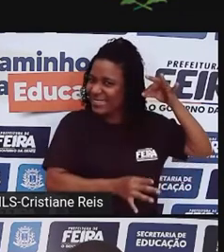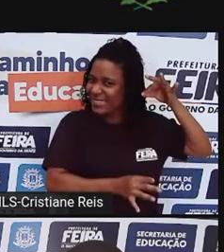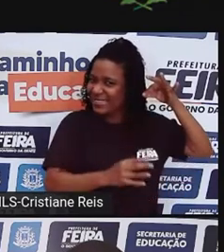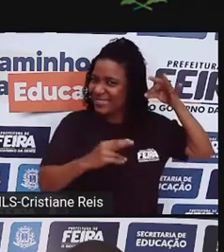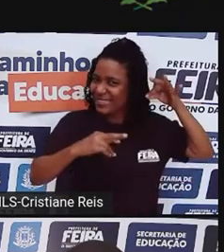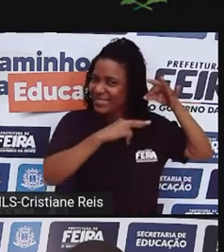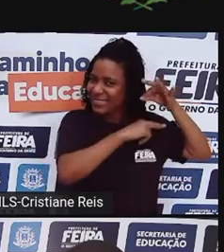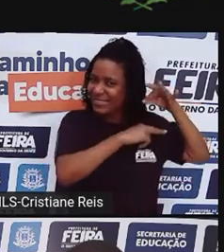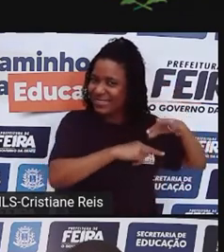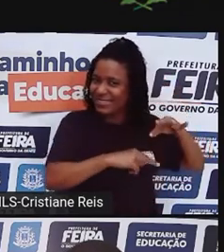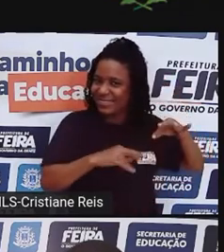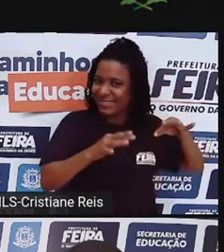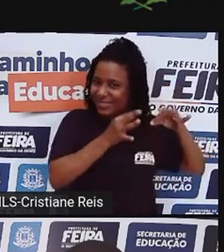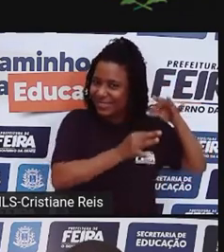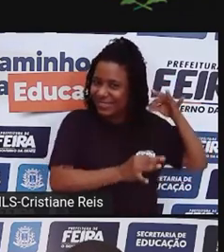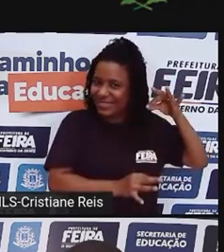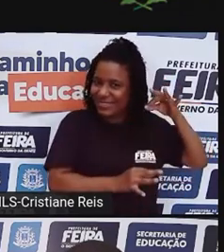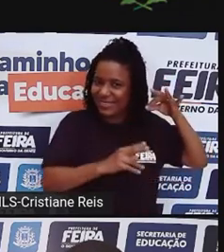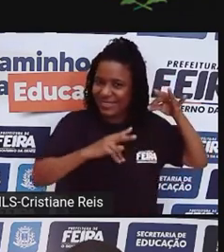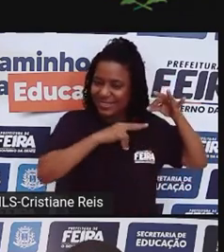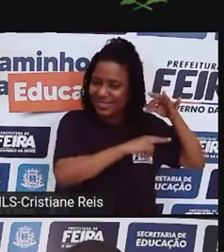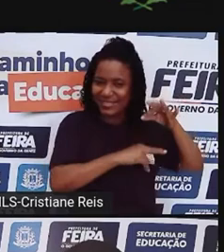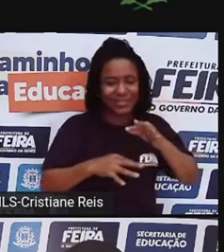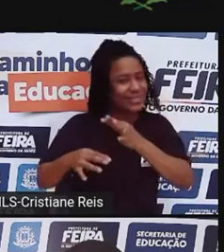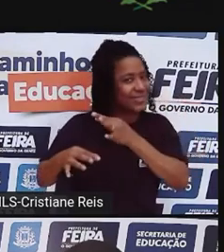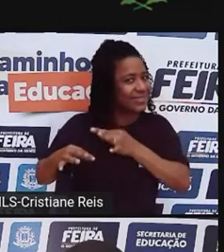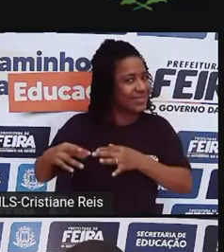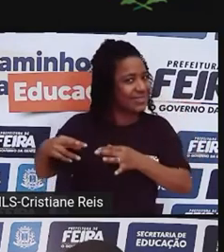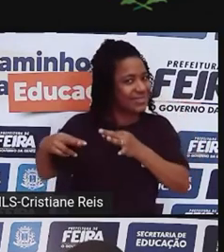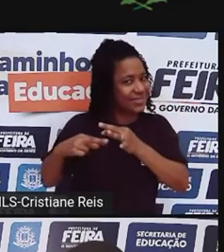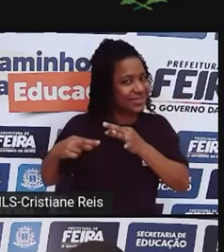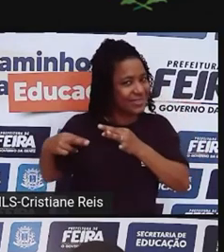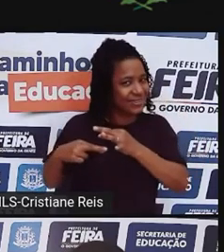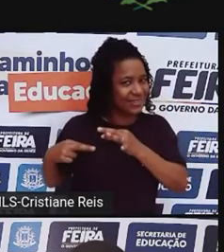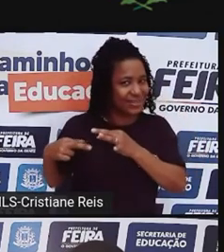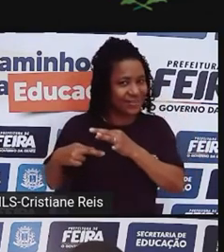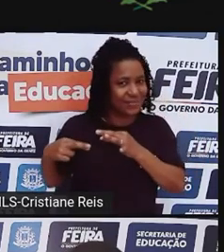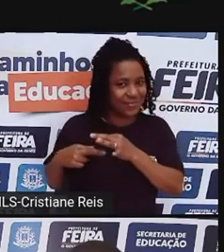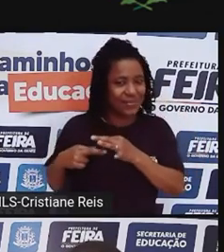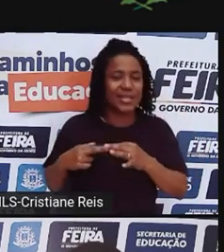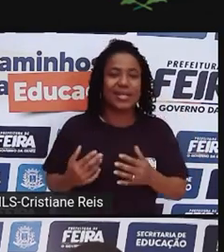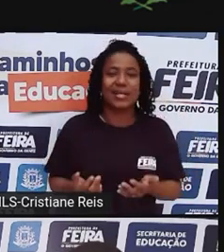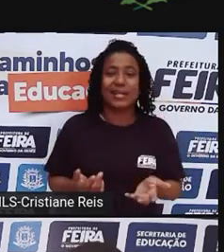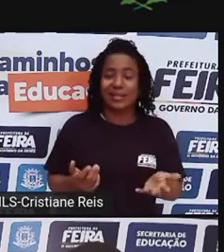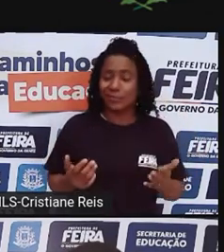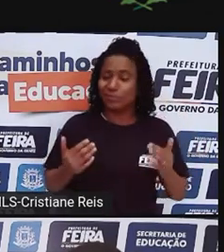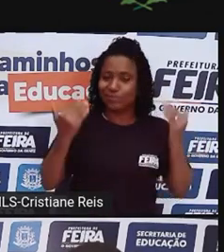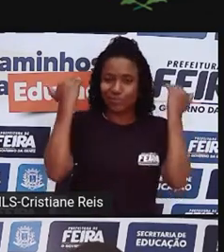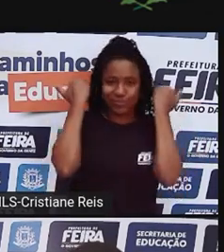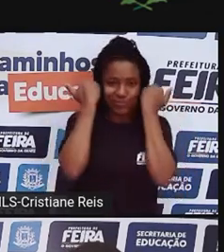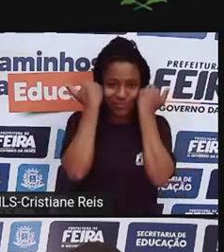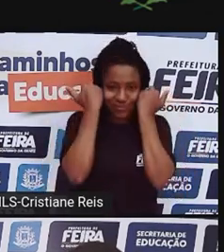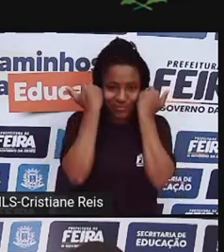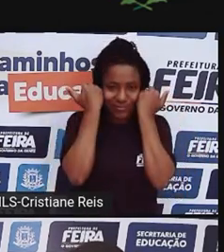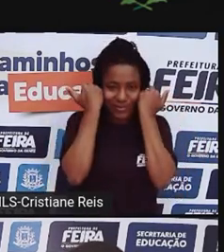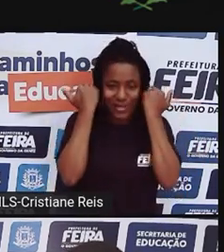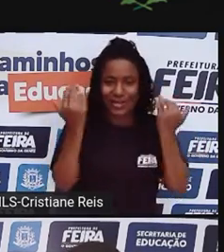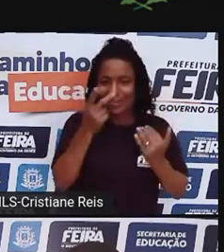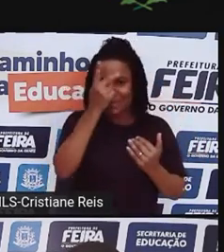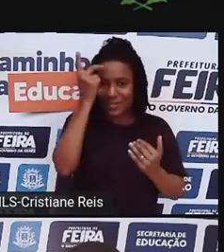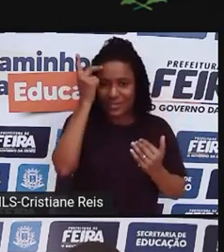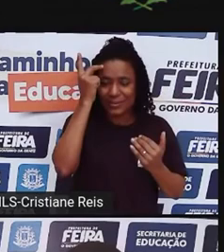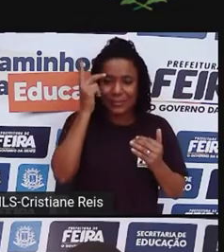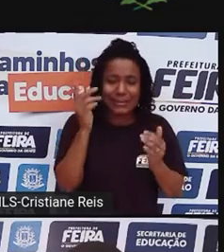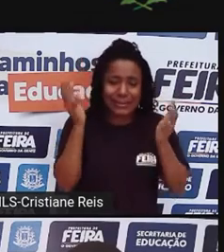alisada. Então, isso afeta muito a autoestima de homens e mulheres, porque como é que eu vou me acostumar com